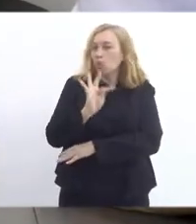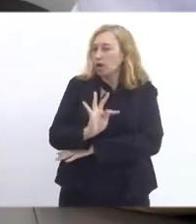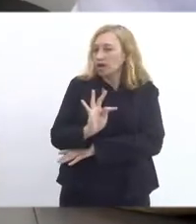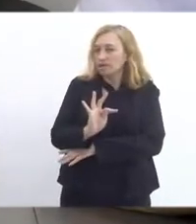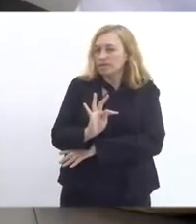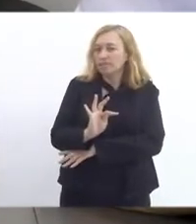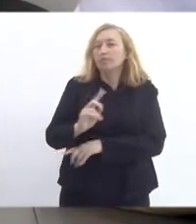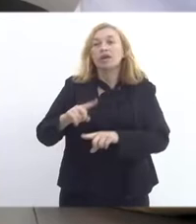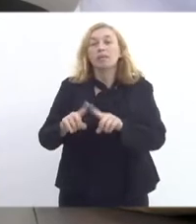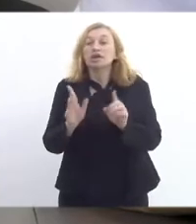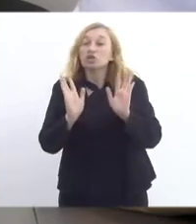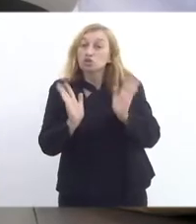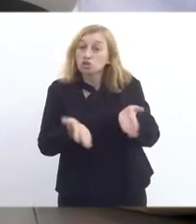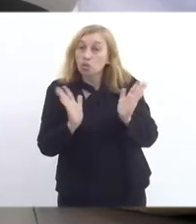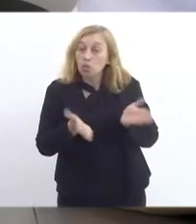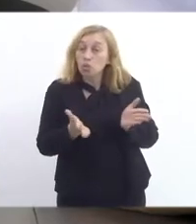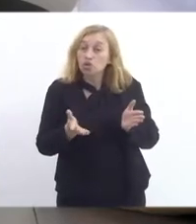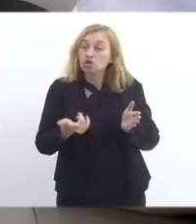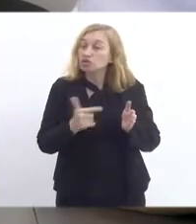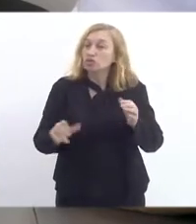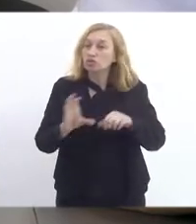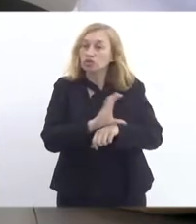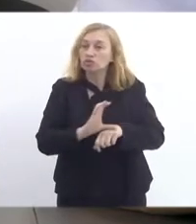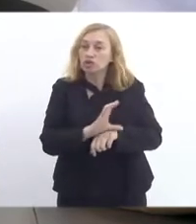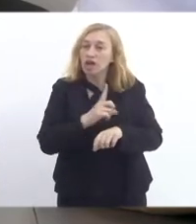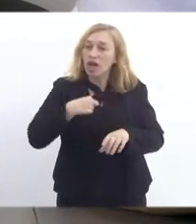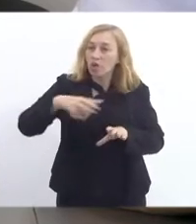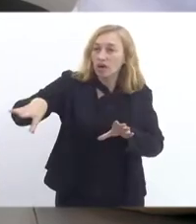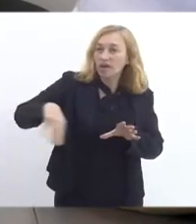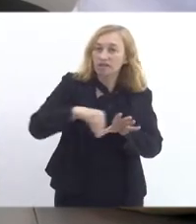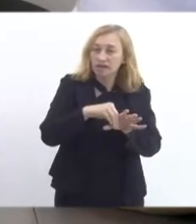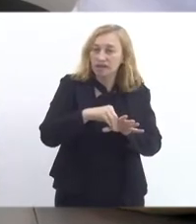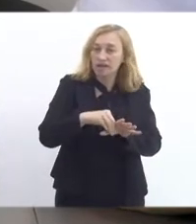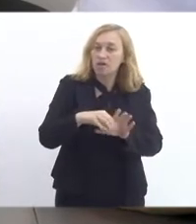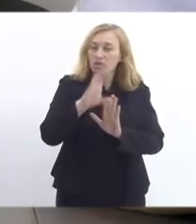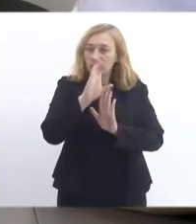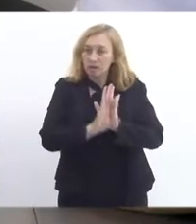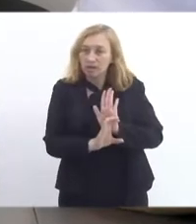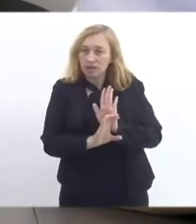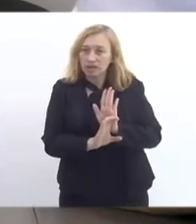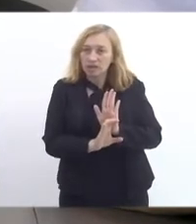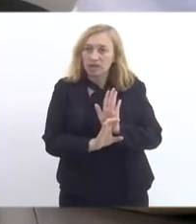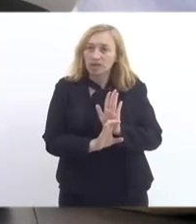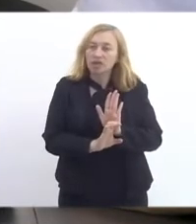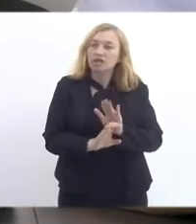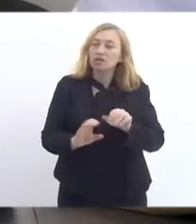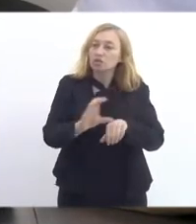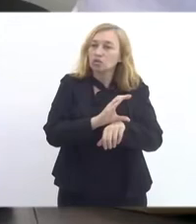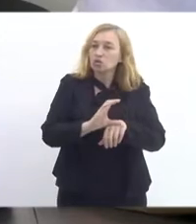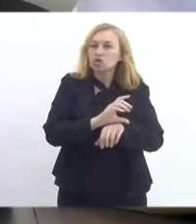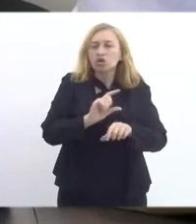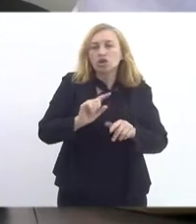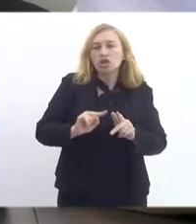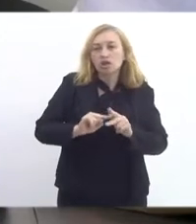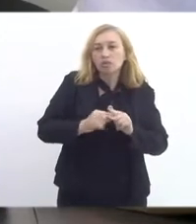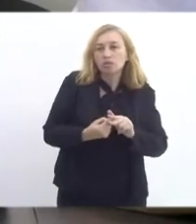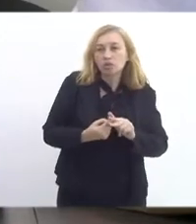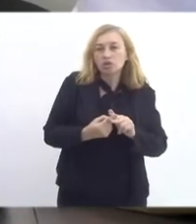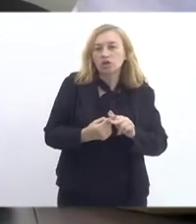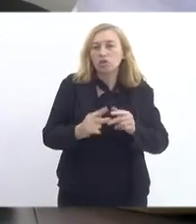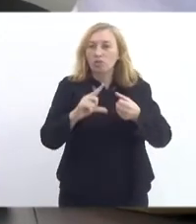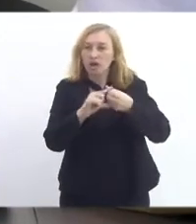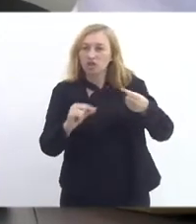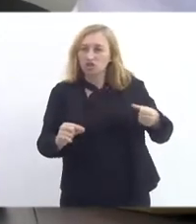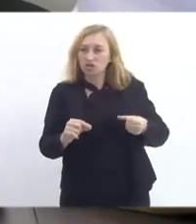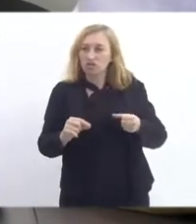Agora, hoje seria inconstitucional. Eu entrei com uma emenda constitucional que não foi votada, que muda um artigo da Constituição, que